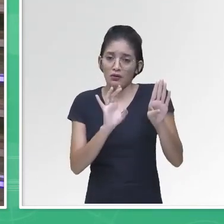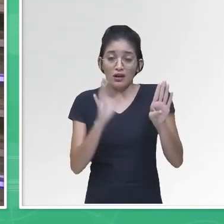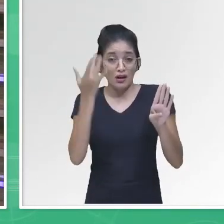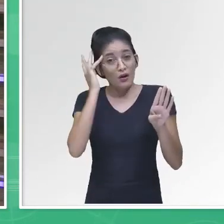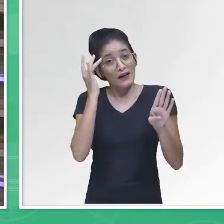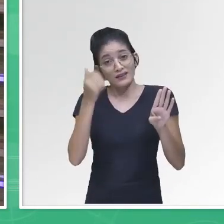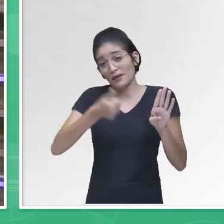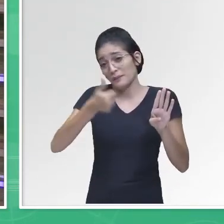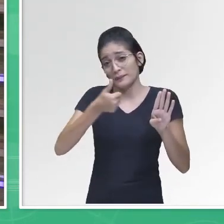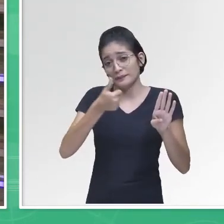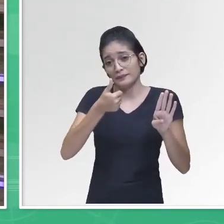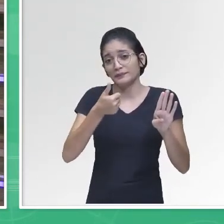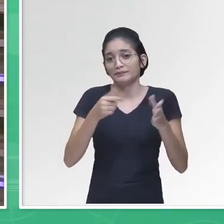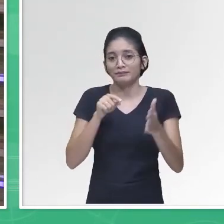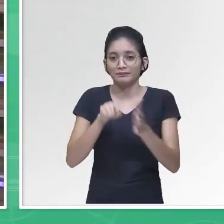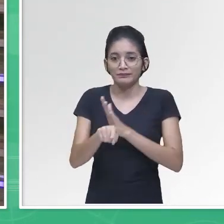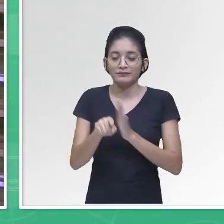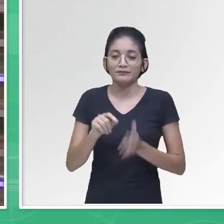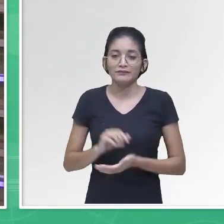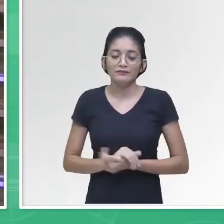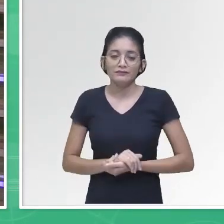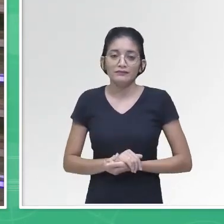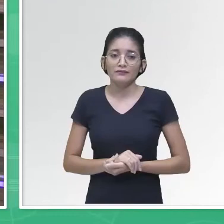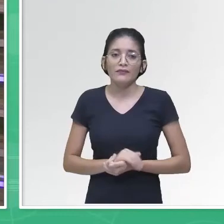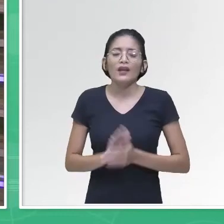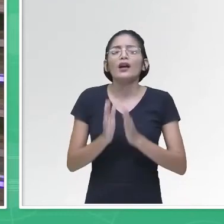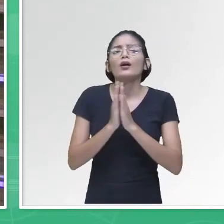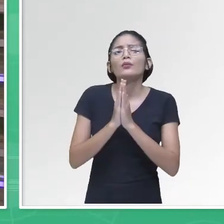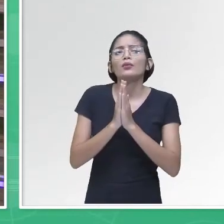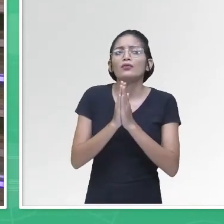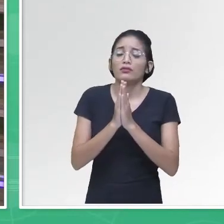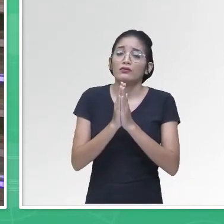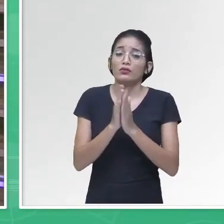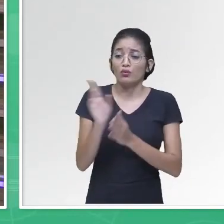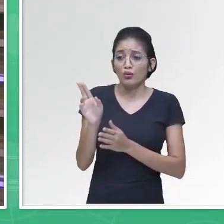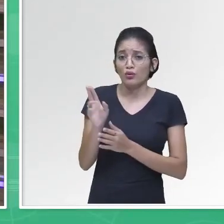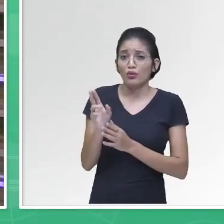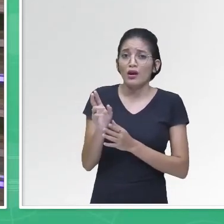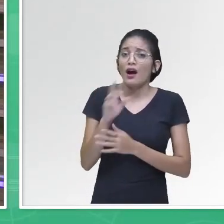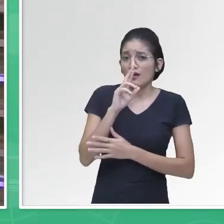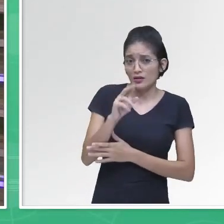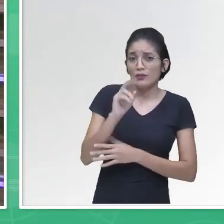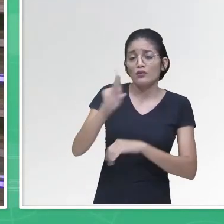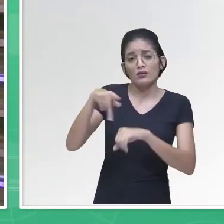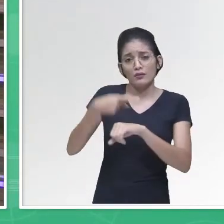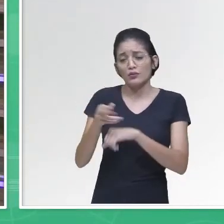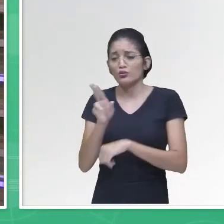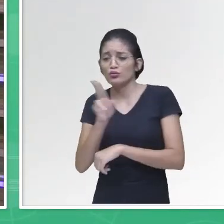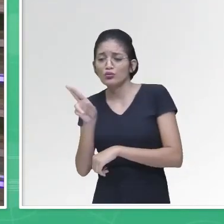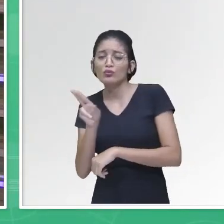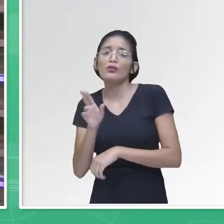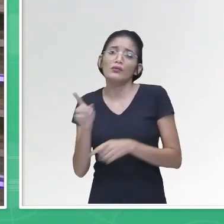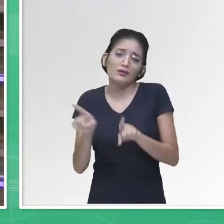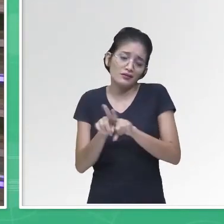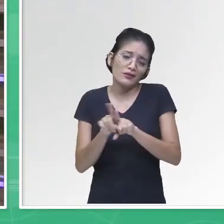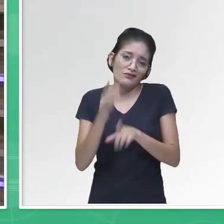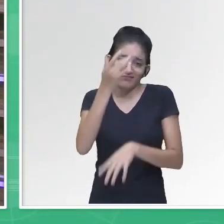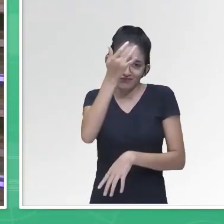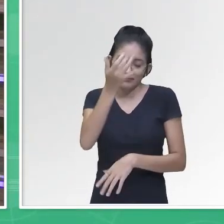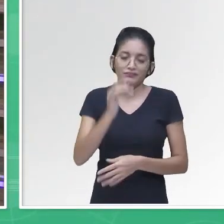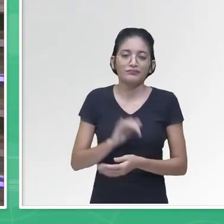primeira questão, né? Por favor, coloque do lado o nome de vocês, fica mais fácil, tá bom, gente?